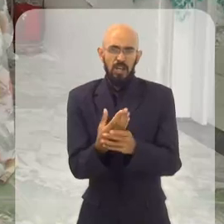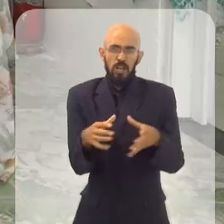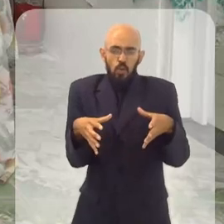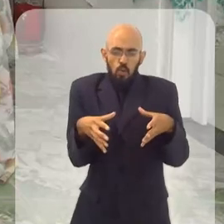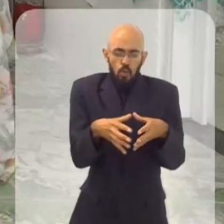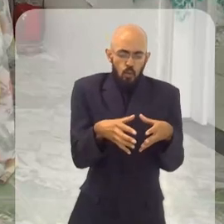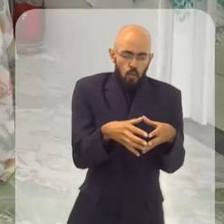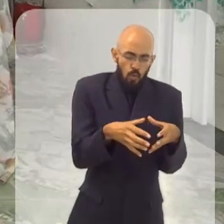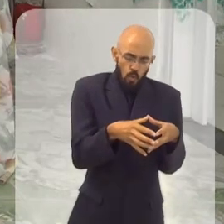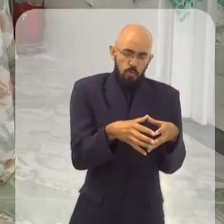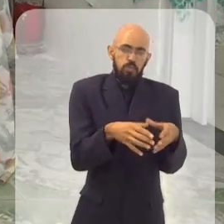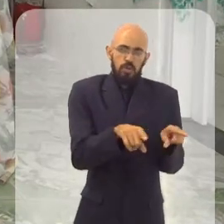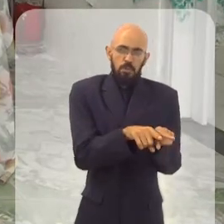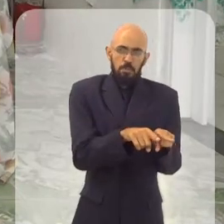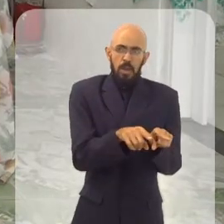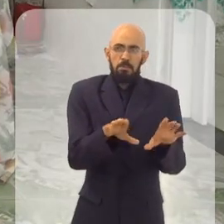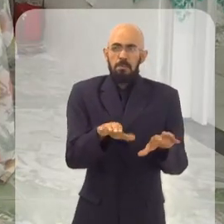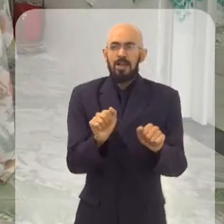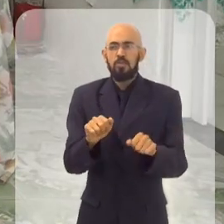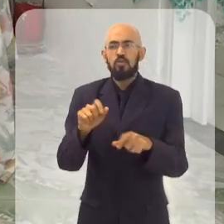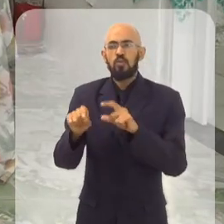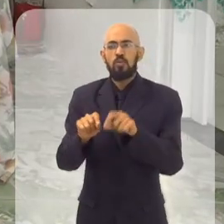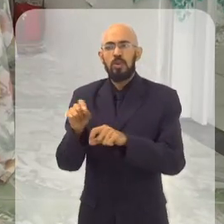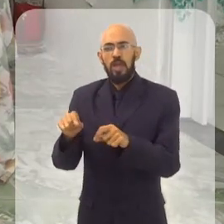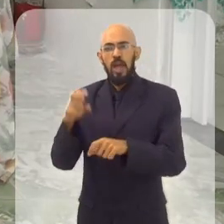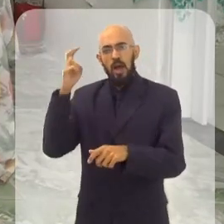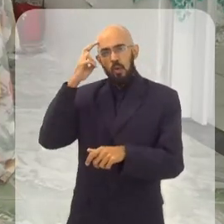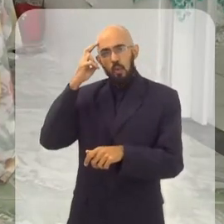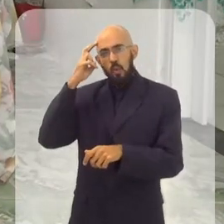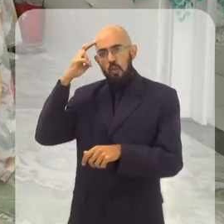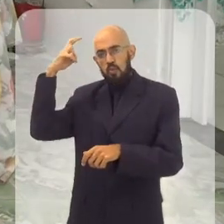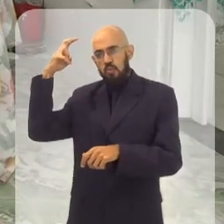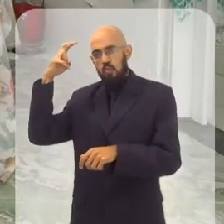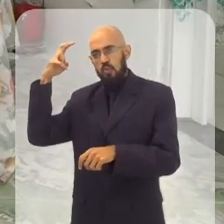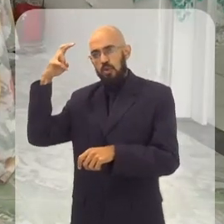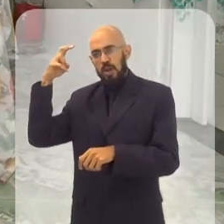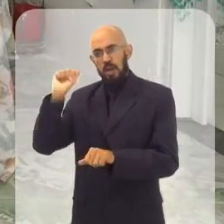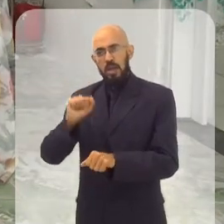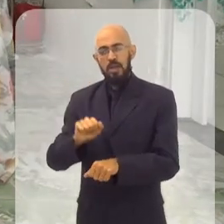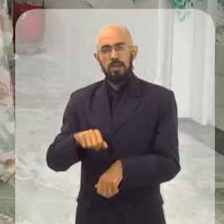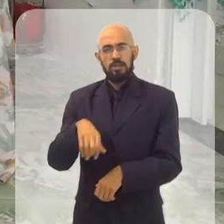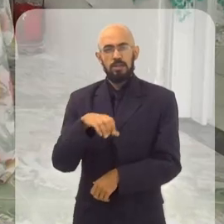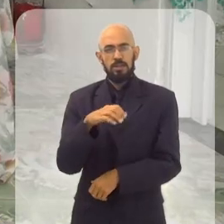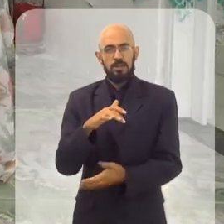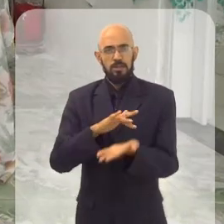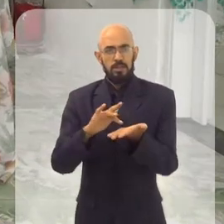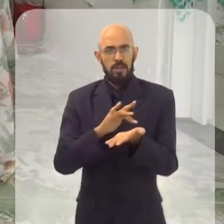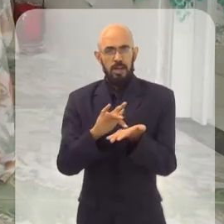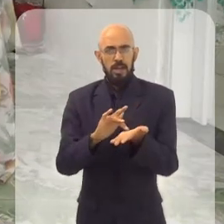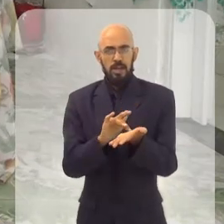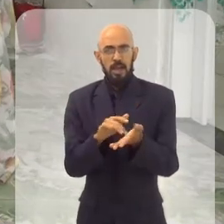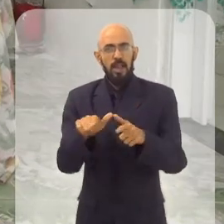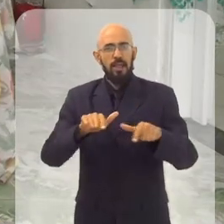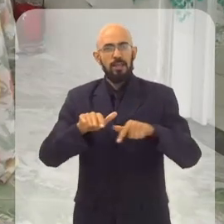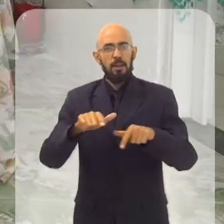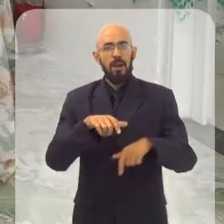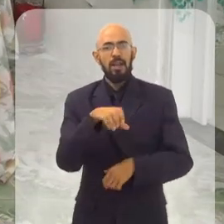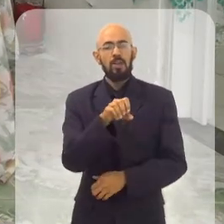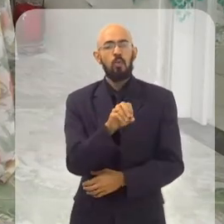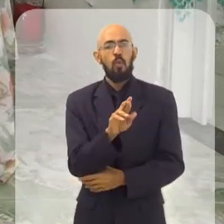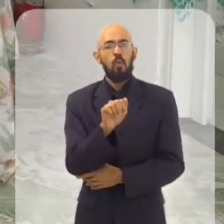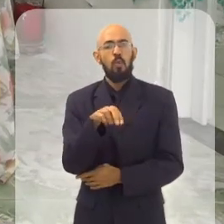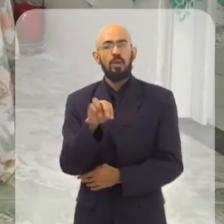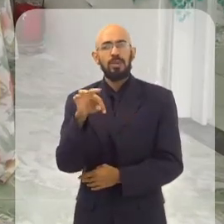a encantaria cigana, ela trabalha com a egrégora do povo do Oriente, né? Agora, a etnia cigana,